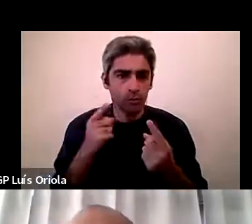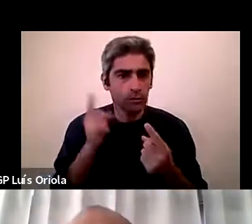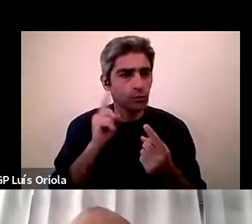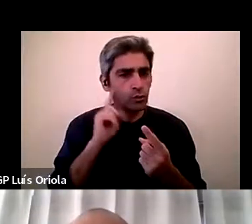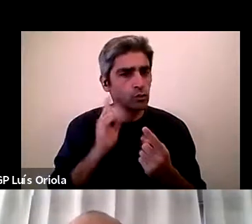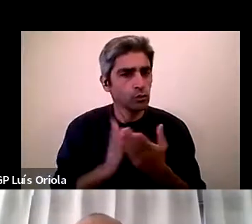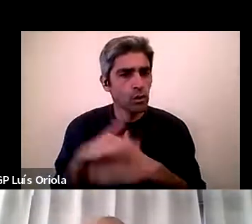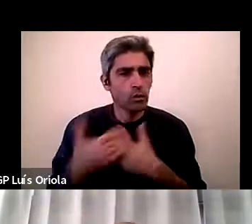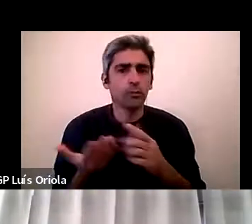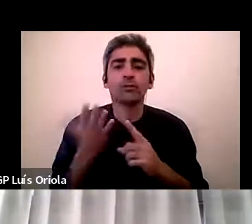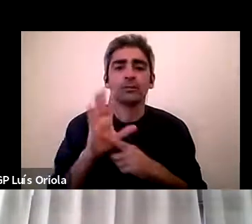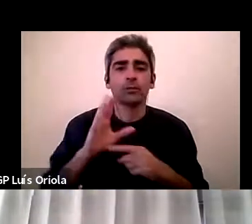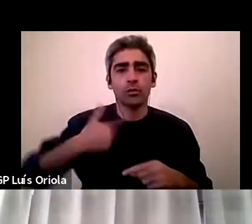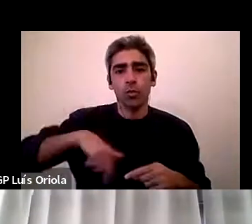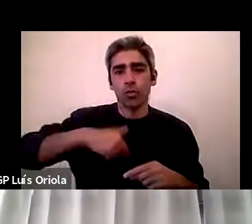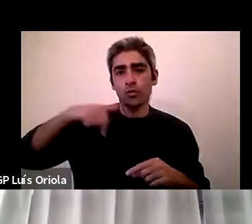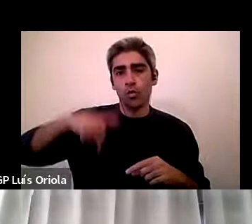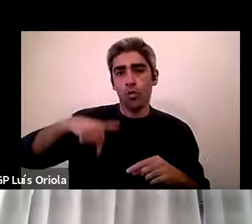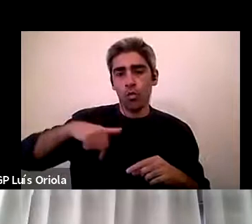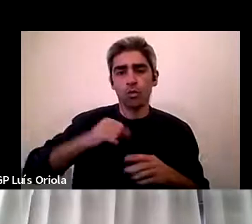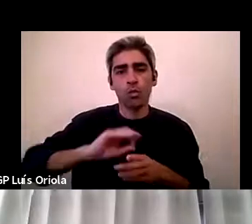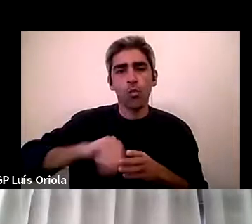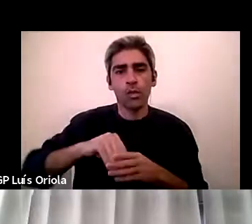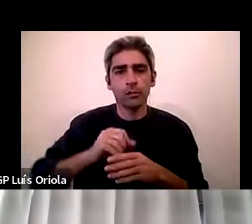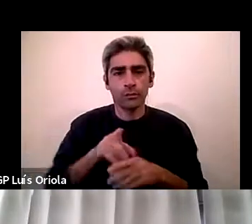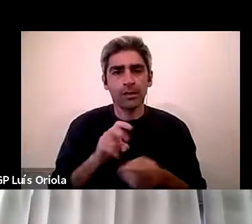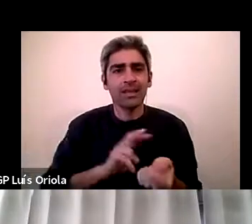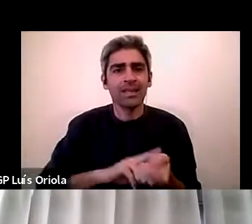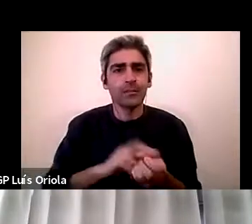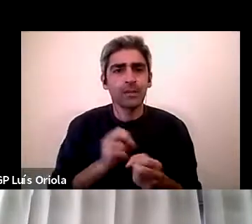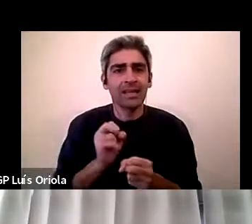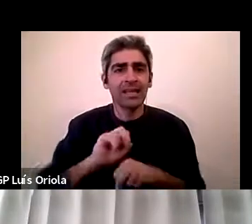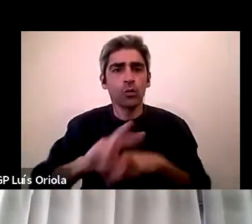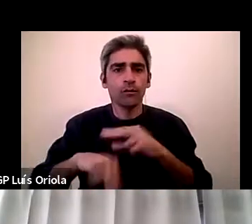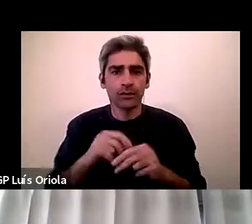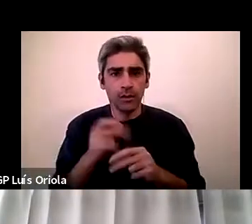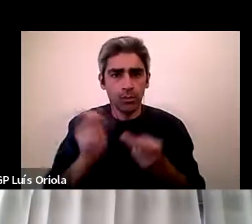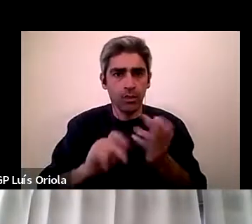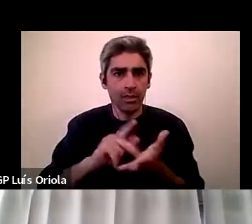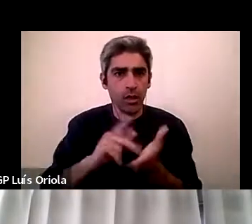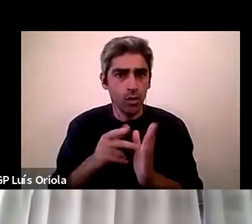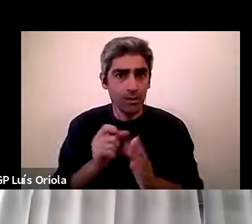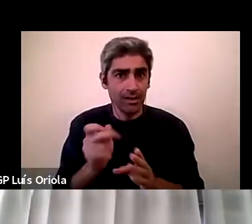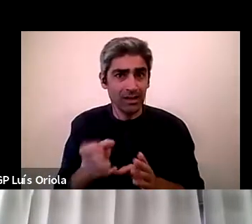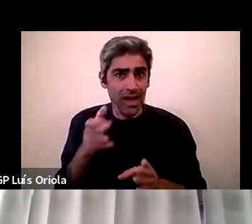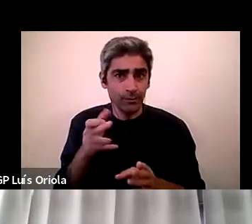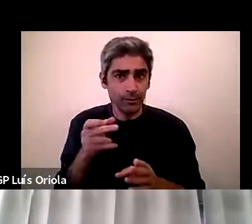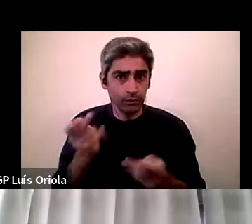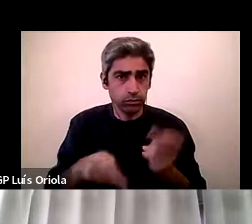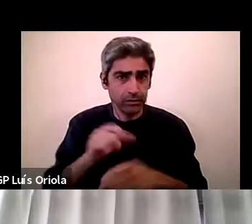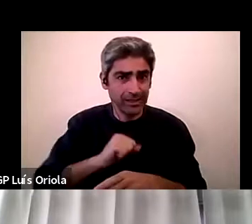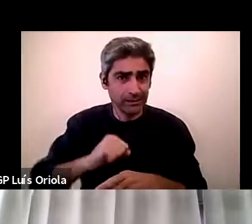determinantes. Por exemplo, nós hoje vivemos num contexto de um ritmo de inovação tecnológica acelerado. Portanto, é importante